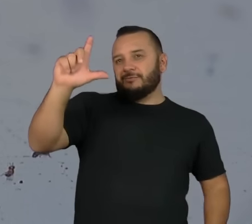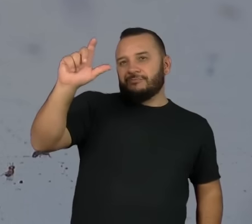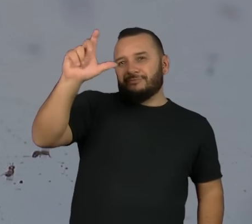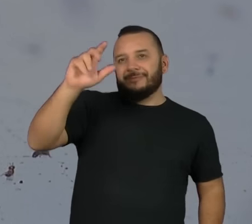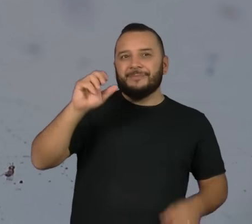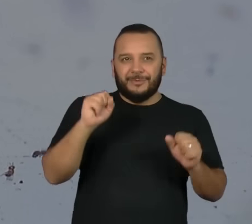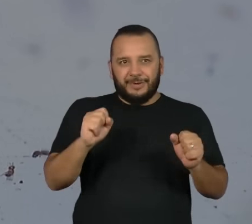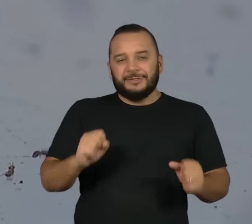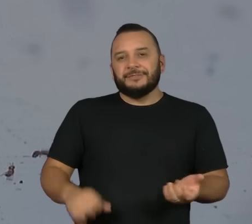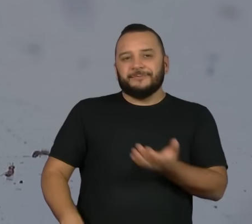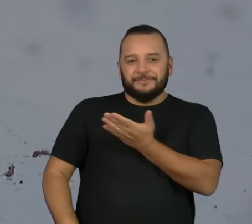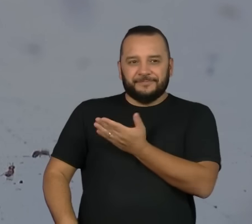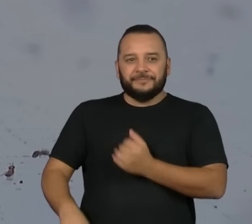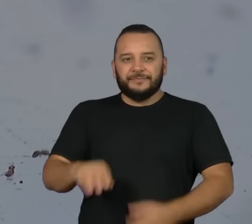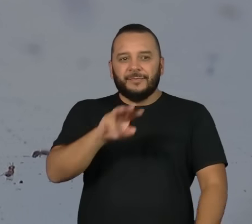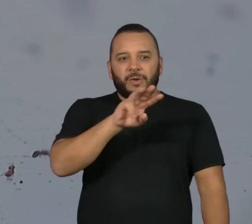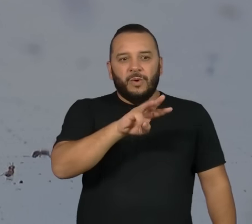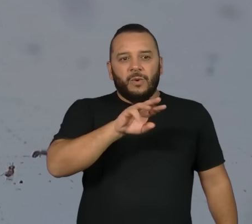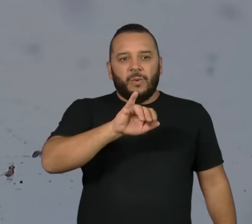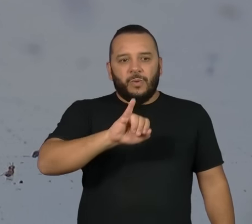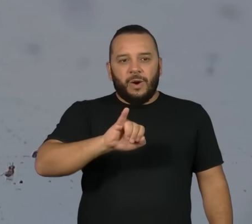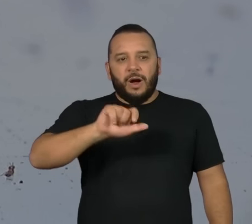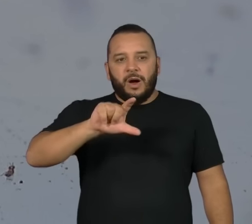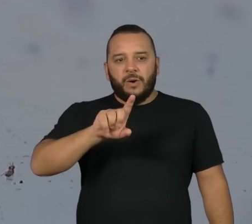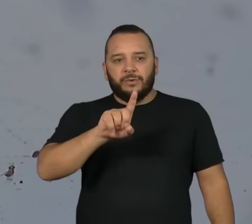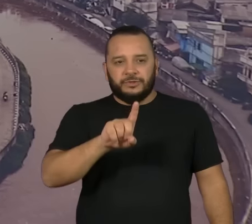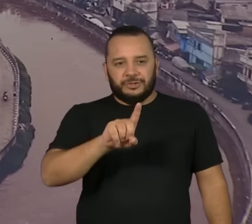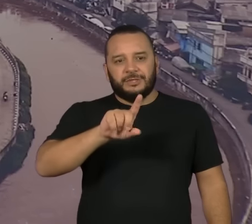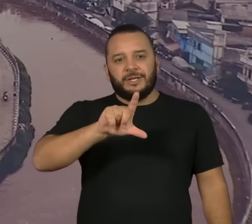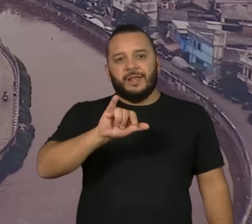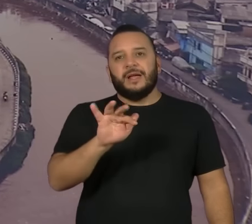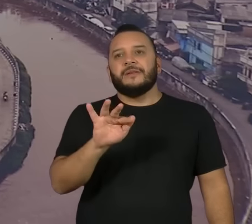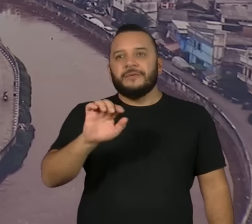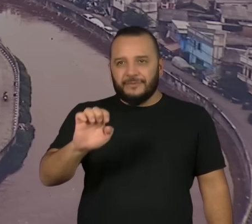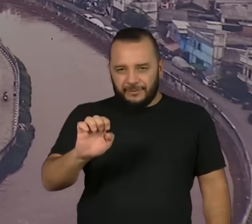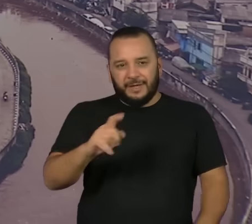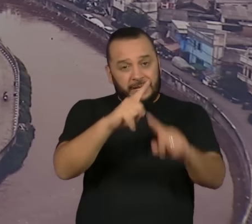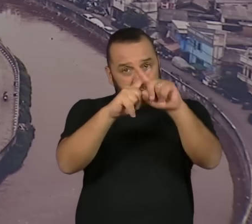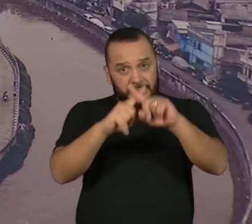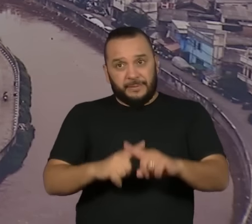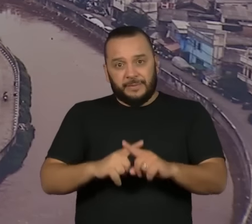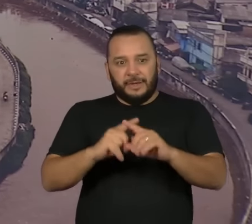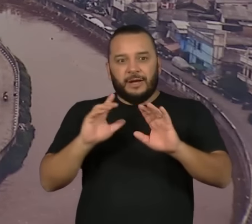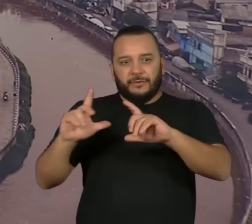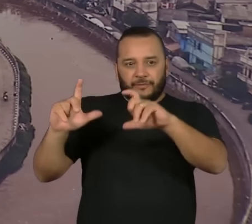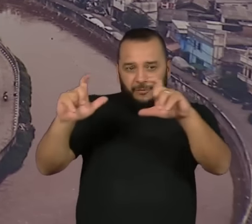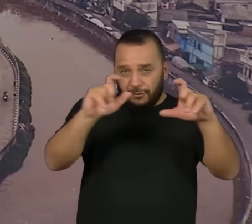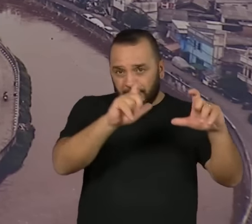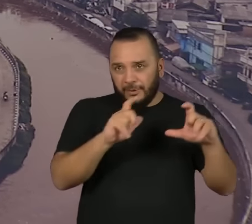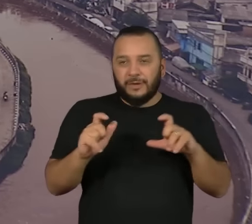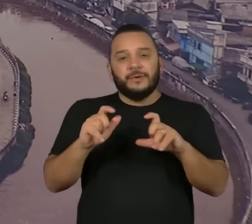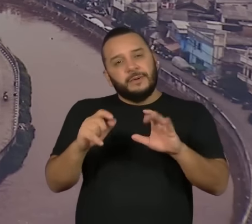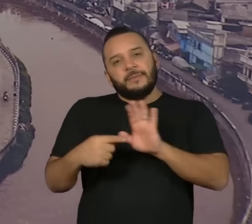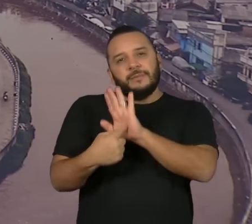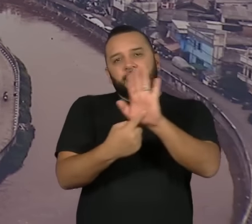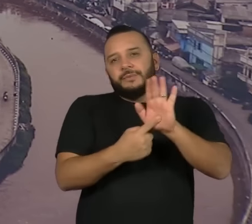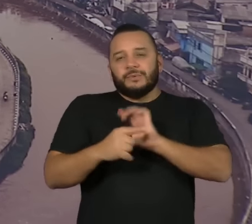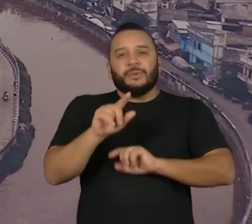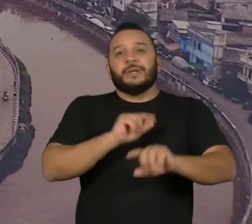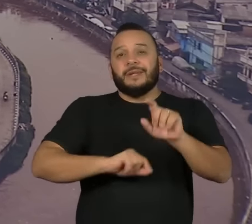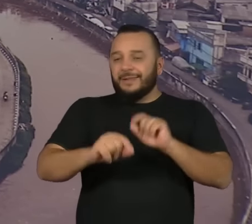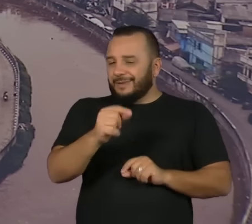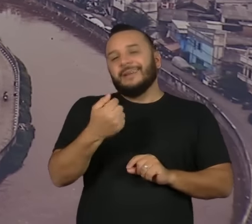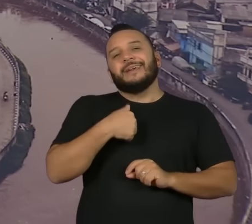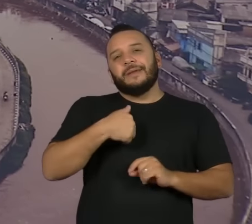selfies. Wildlife Photographer of the Year evidencia a história de um planeta sob pressão. A